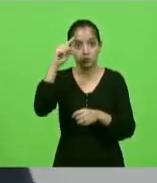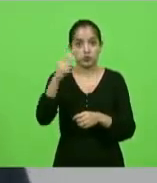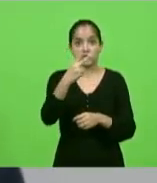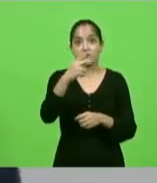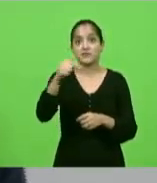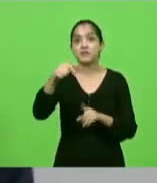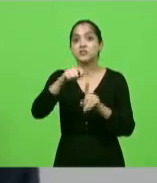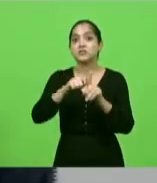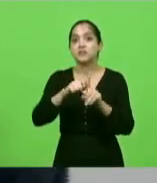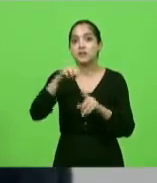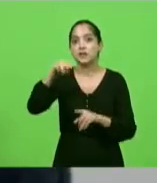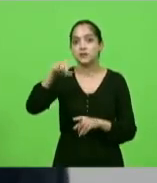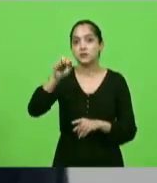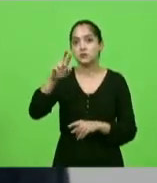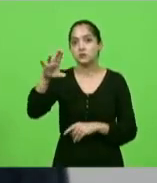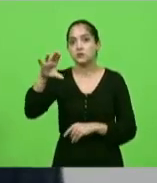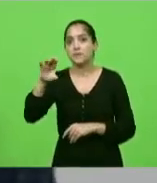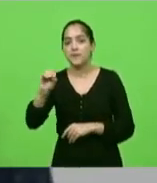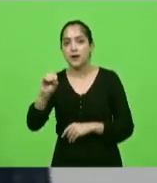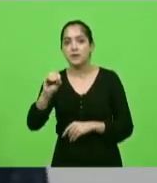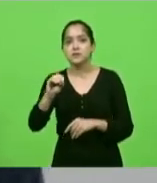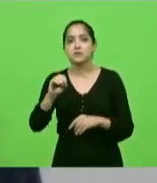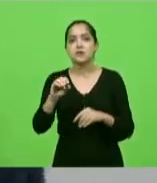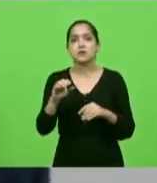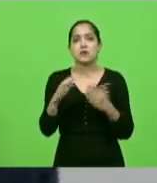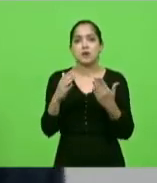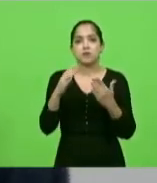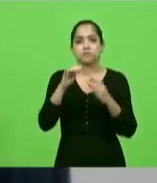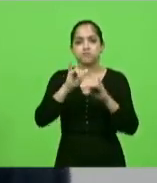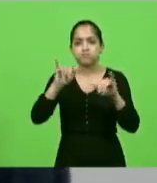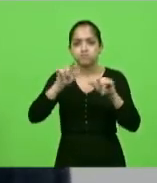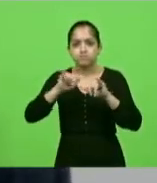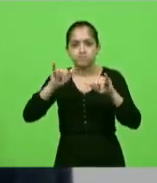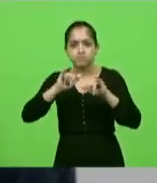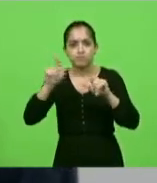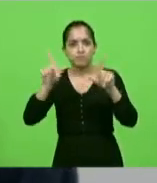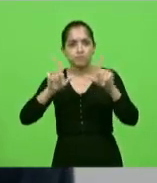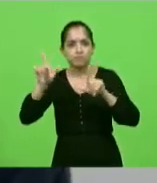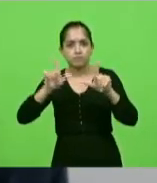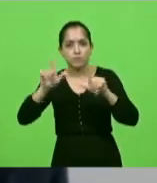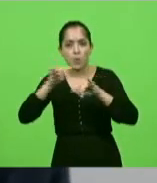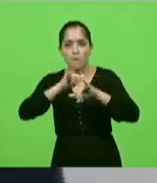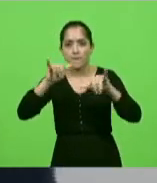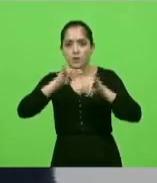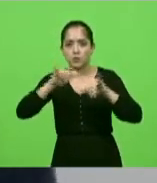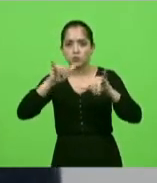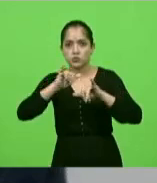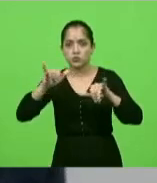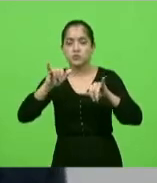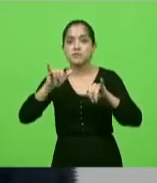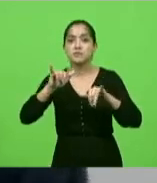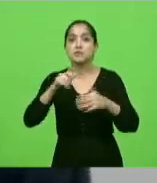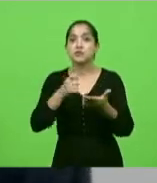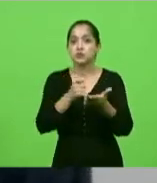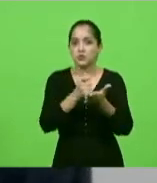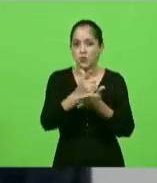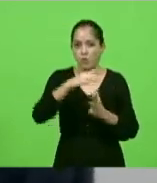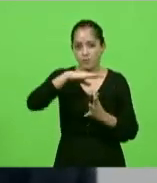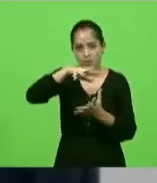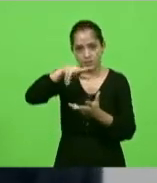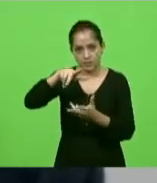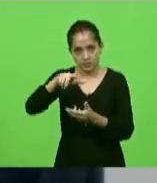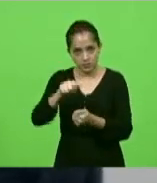do ano de 2020, em uma coletiva de imprensa, sai a primeira notícia de uma potencial compra